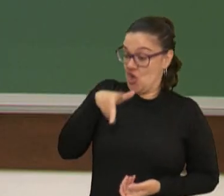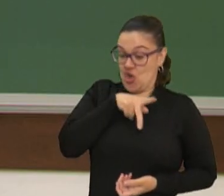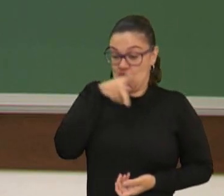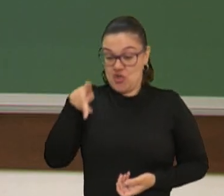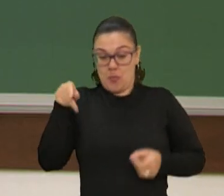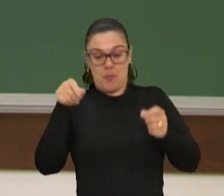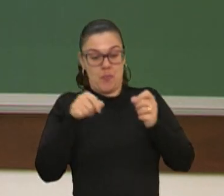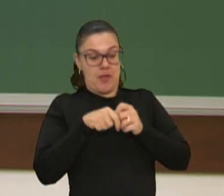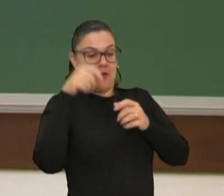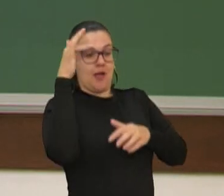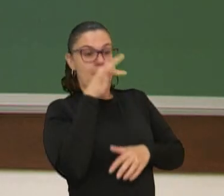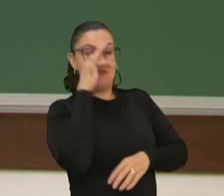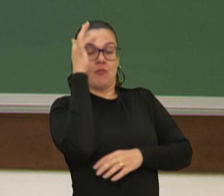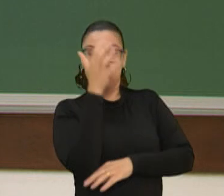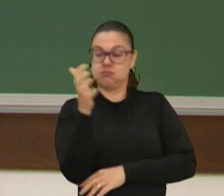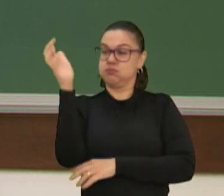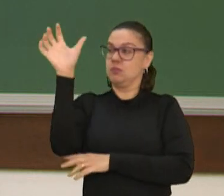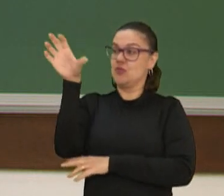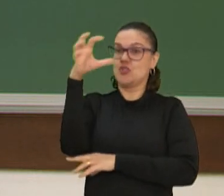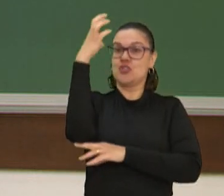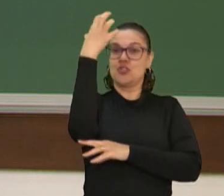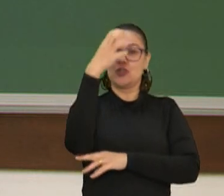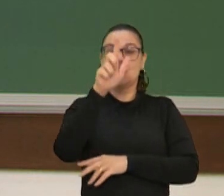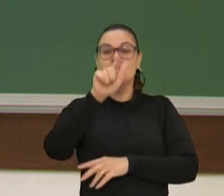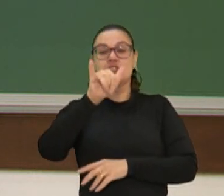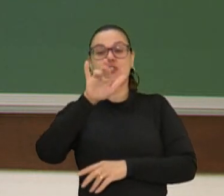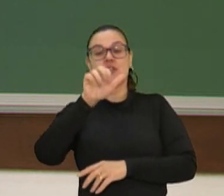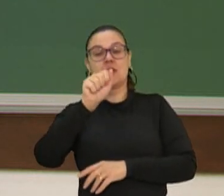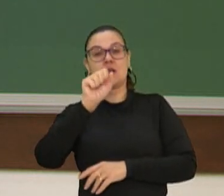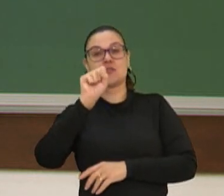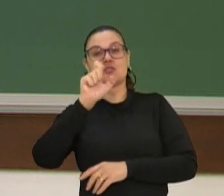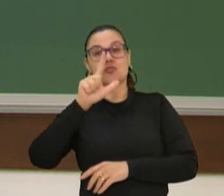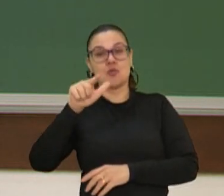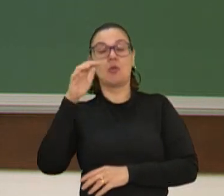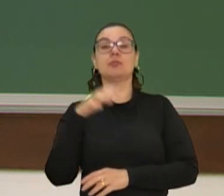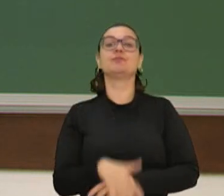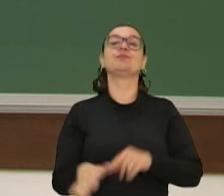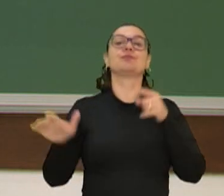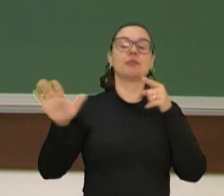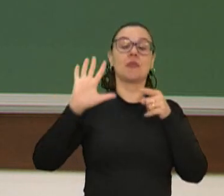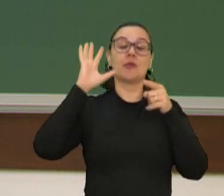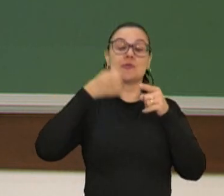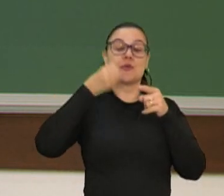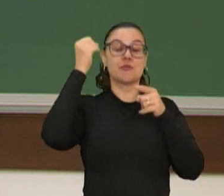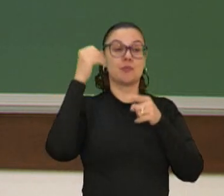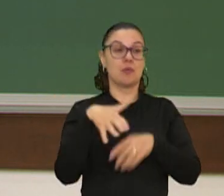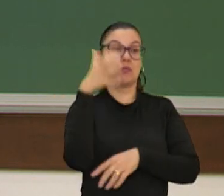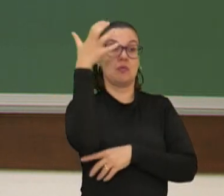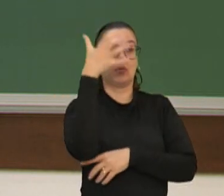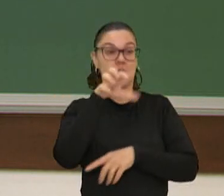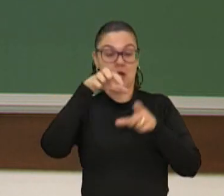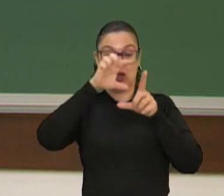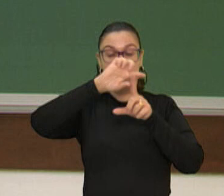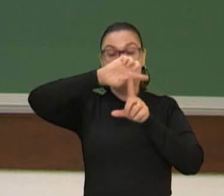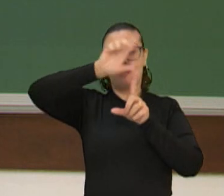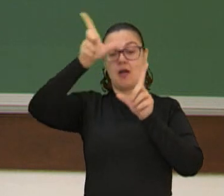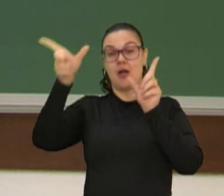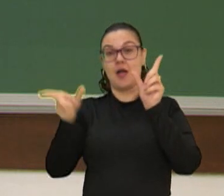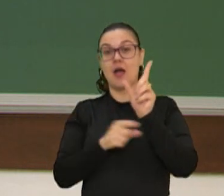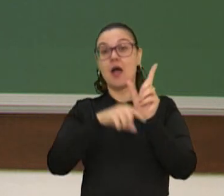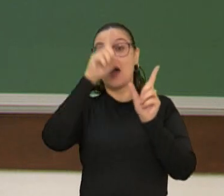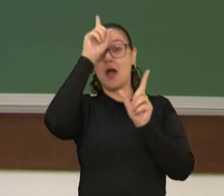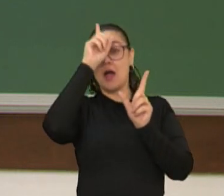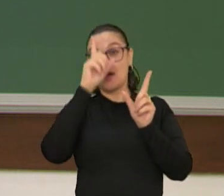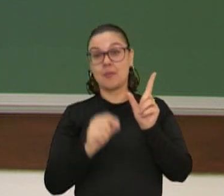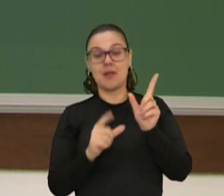um girassol. Errado. Eu já contei numa aula para vocês que o girassol, aquela parte amarelada em volta,